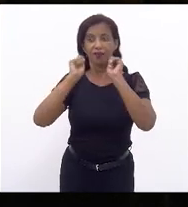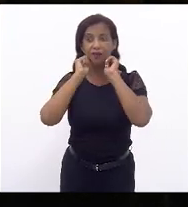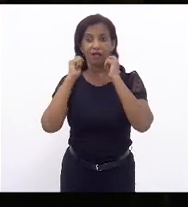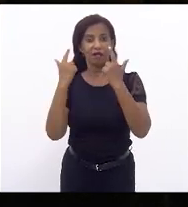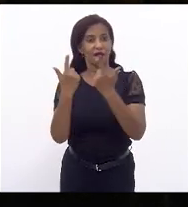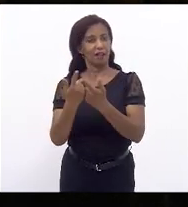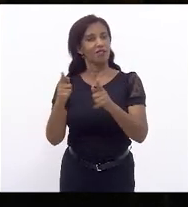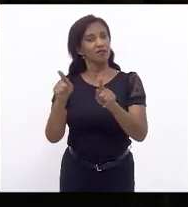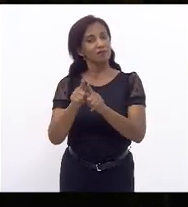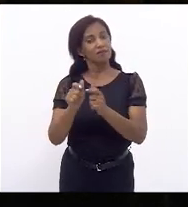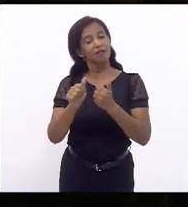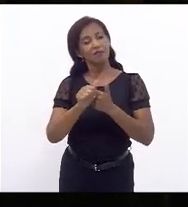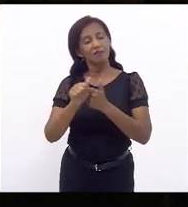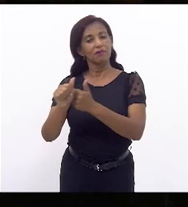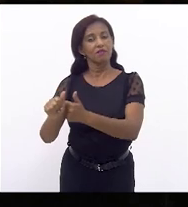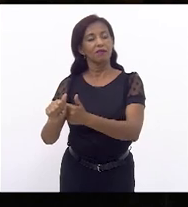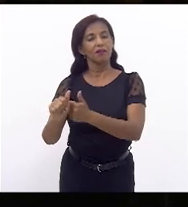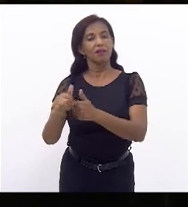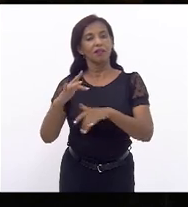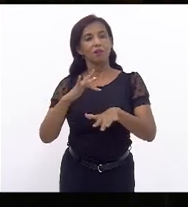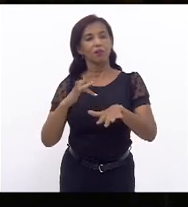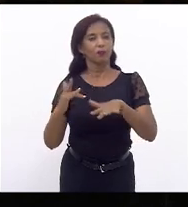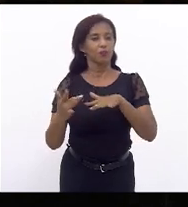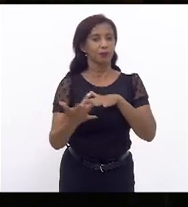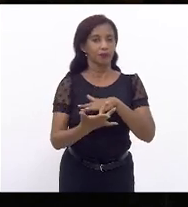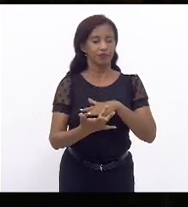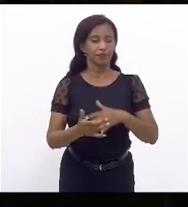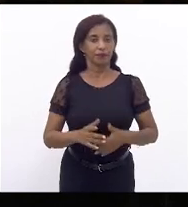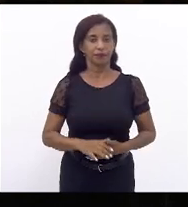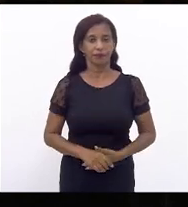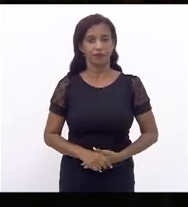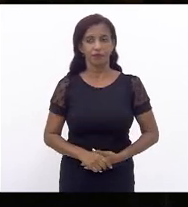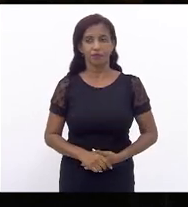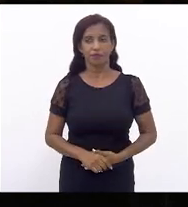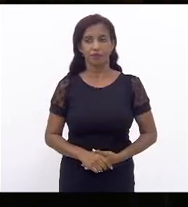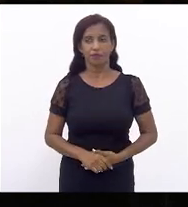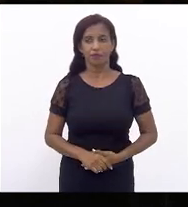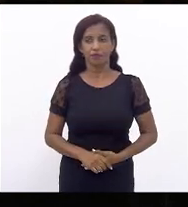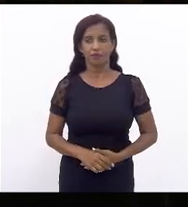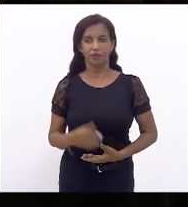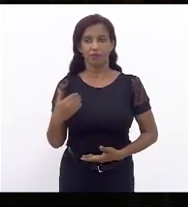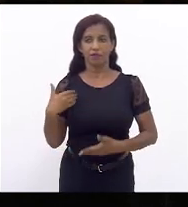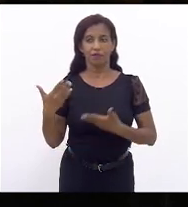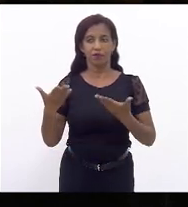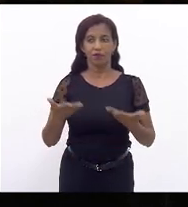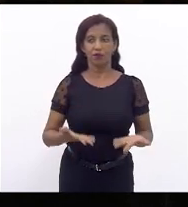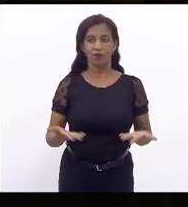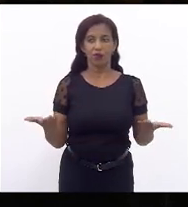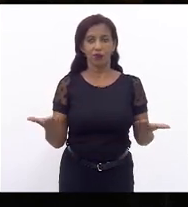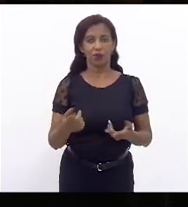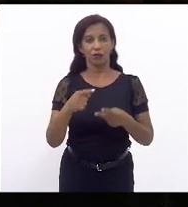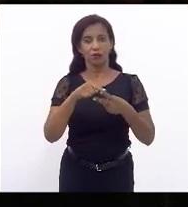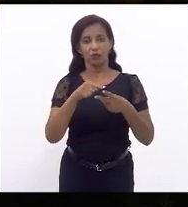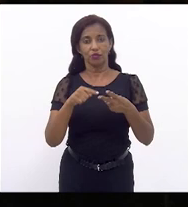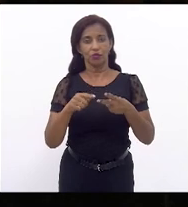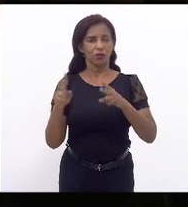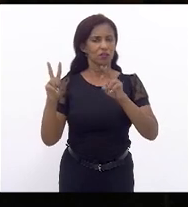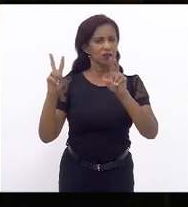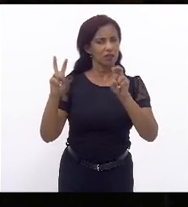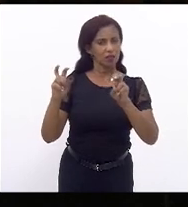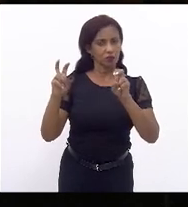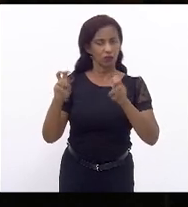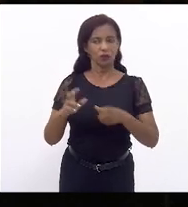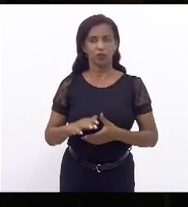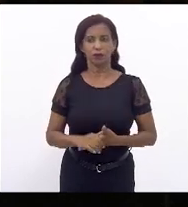e que também nos acompanham através das nossas redes sociais. Eu venho tratar hoje de dois assuntos bem